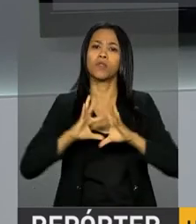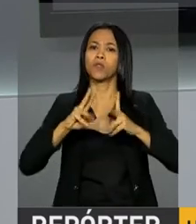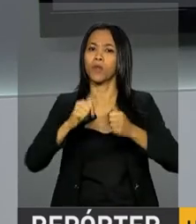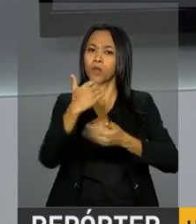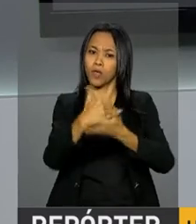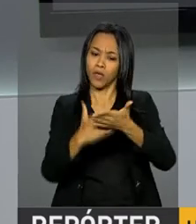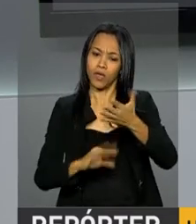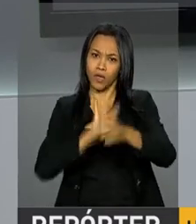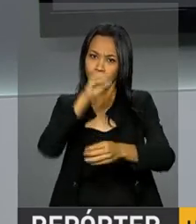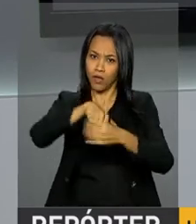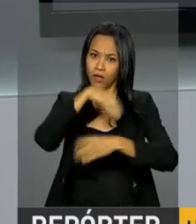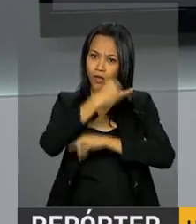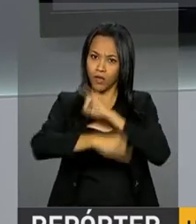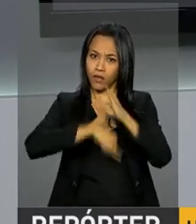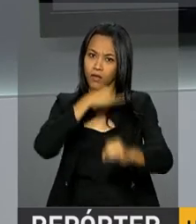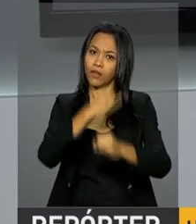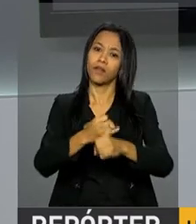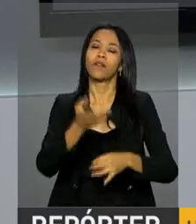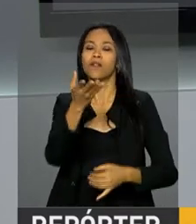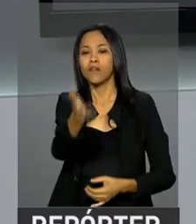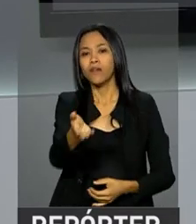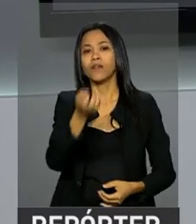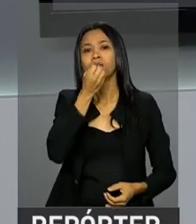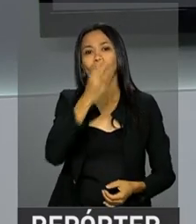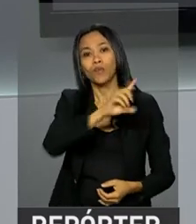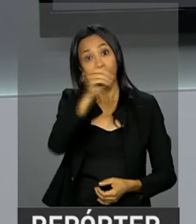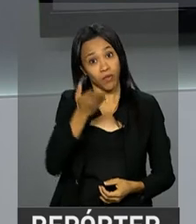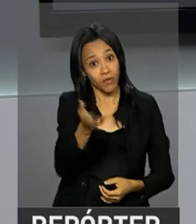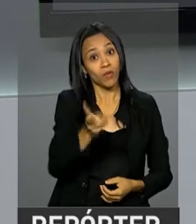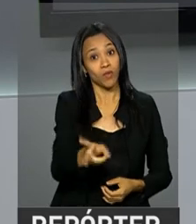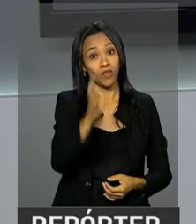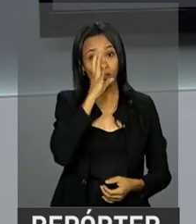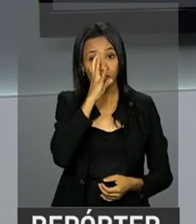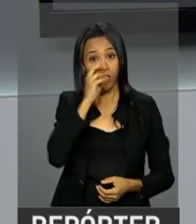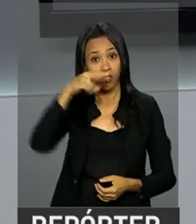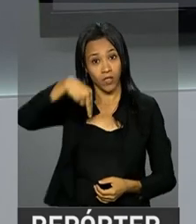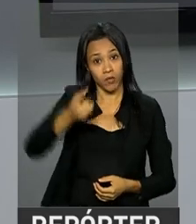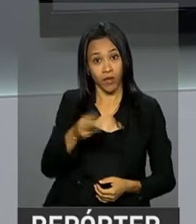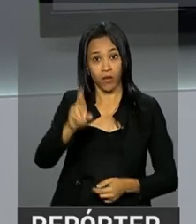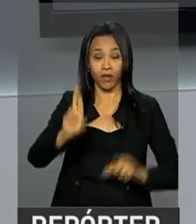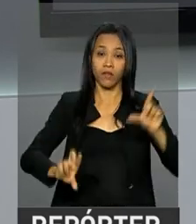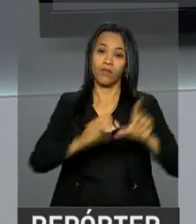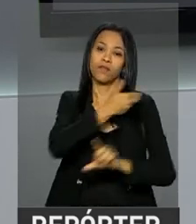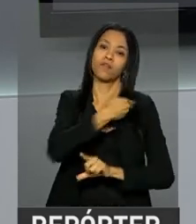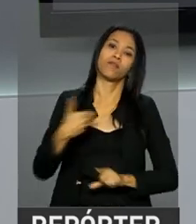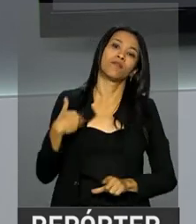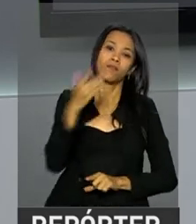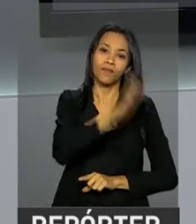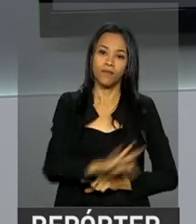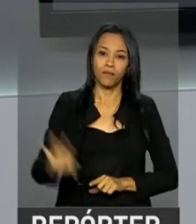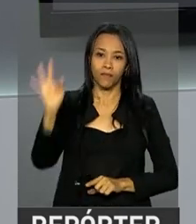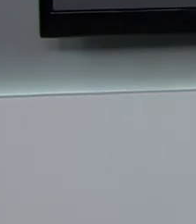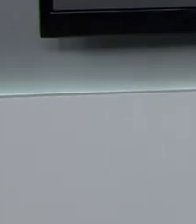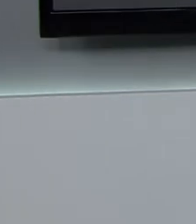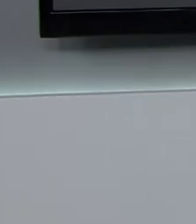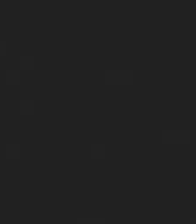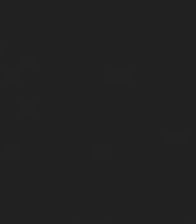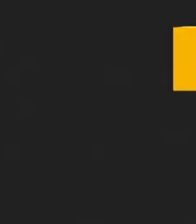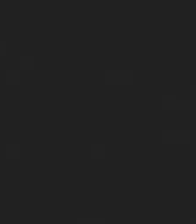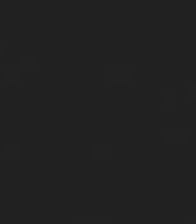também está na nossa página da internet um bom dia para você continue com a gente na nbr a tv do governo federal